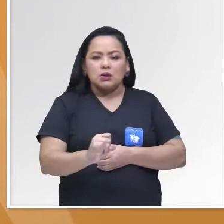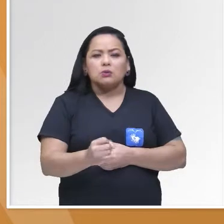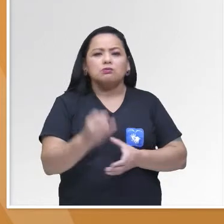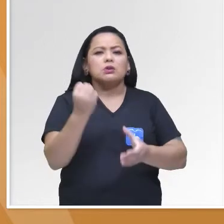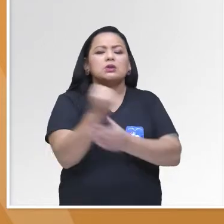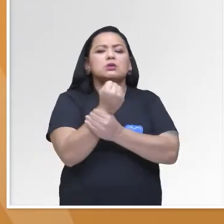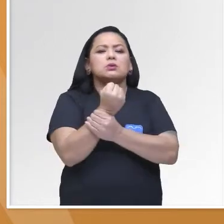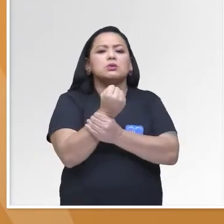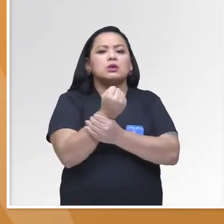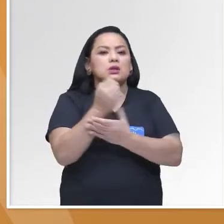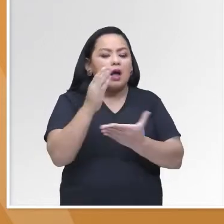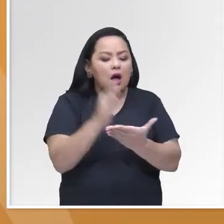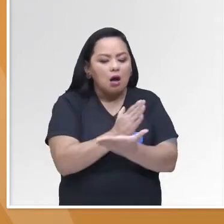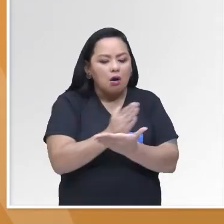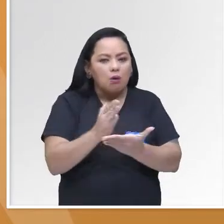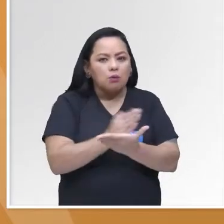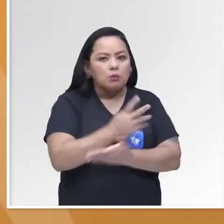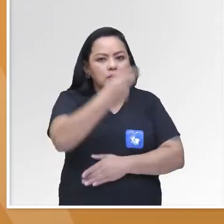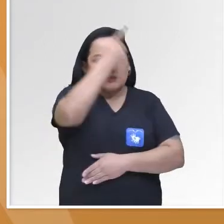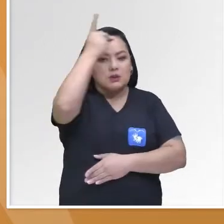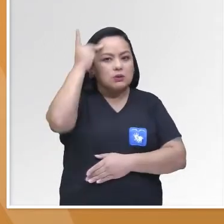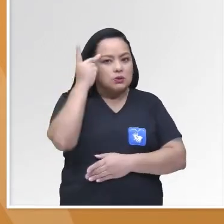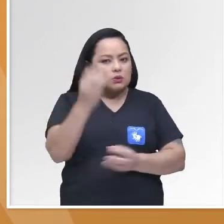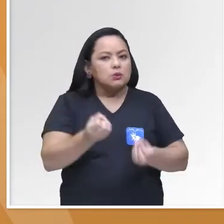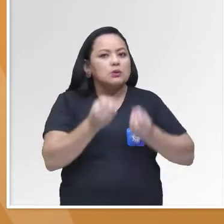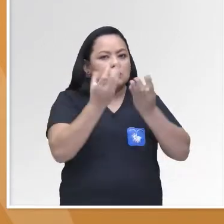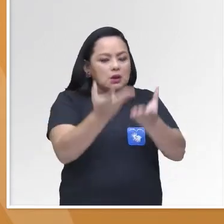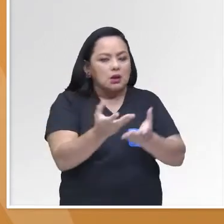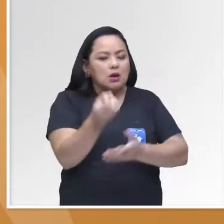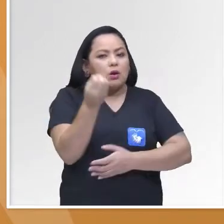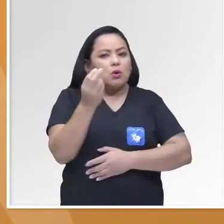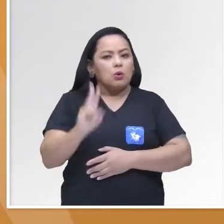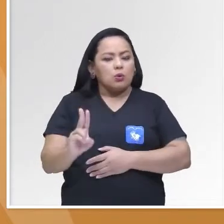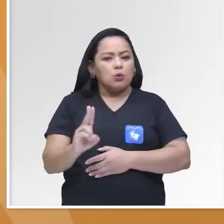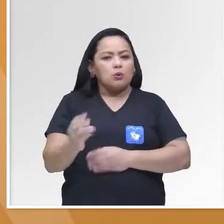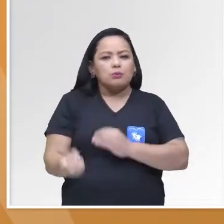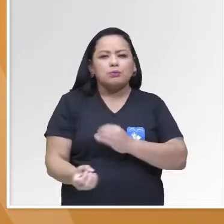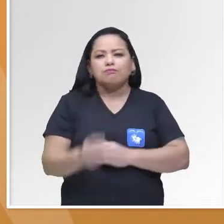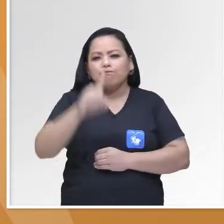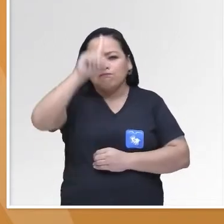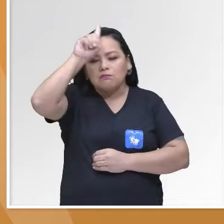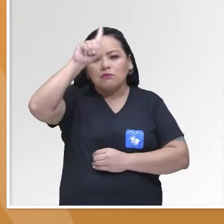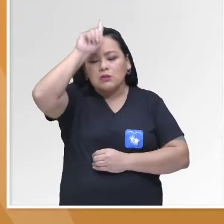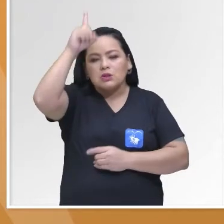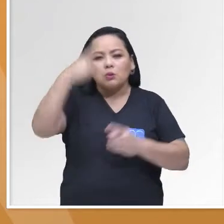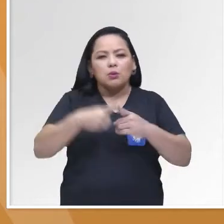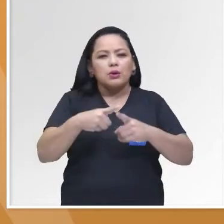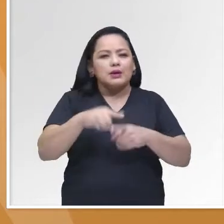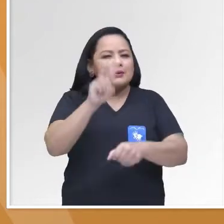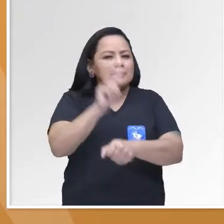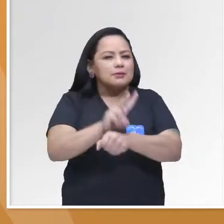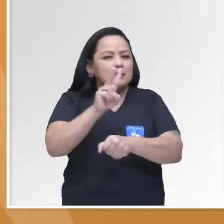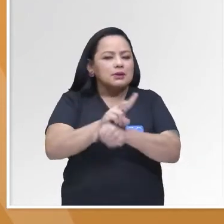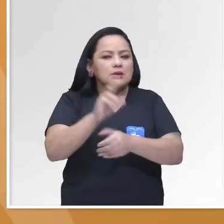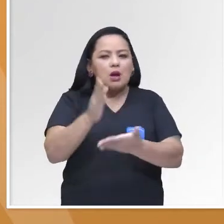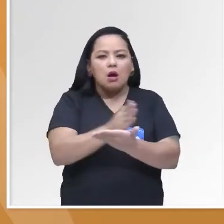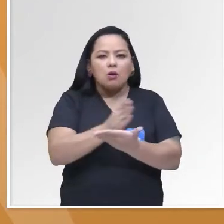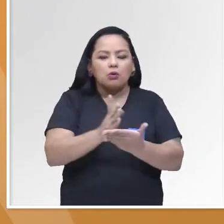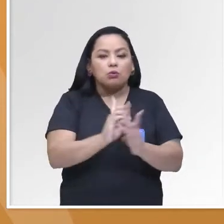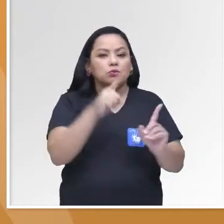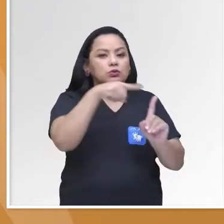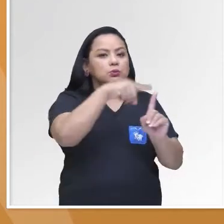a algumas pessoas ou que são uma invenção para proteger alguns tipos